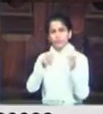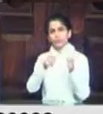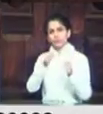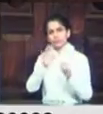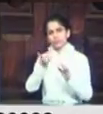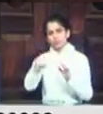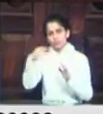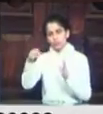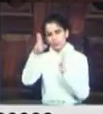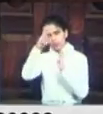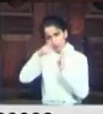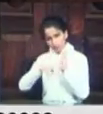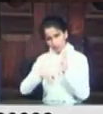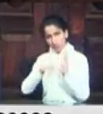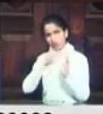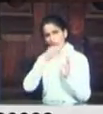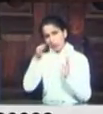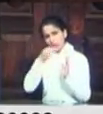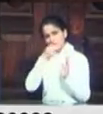nas comissões.